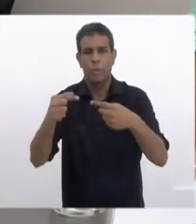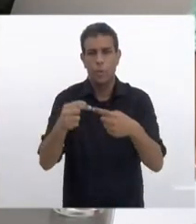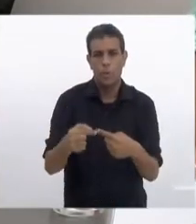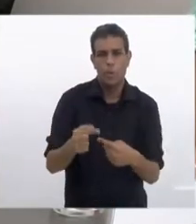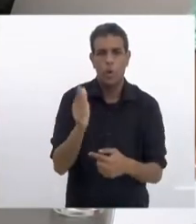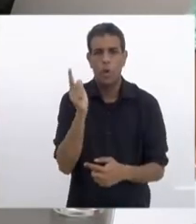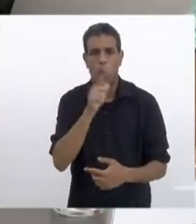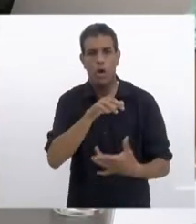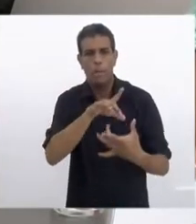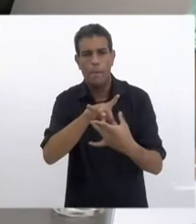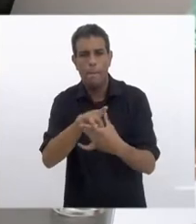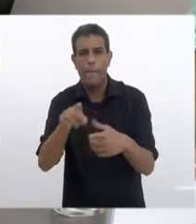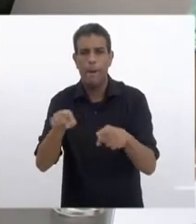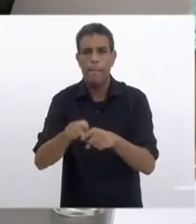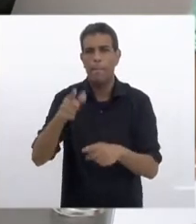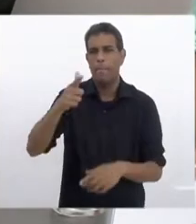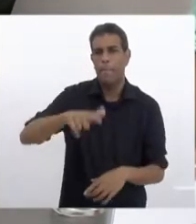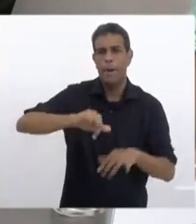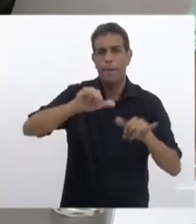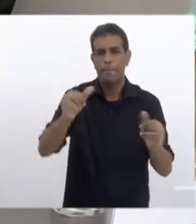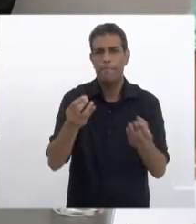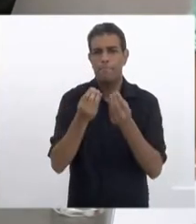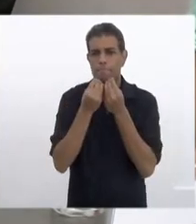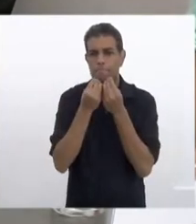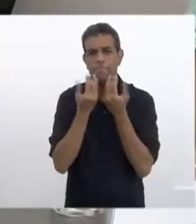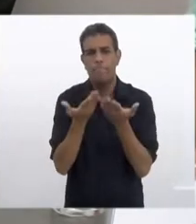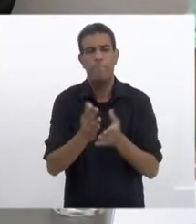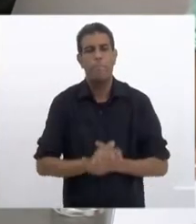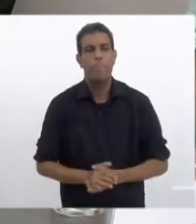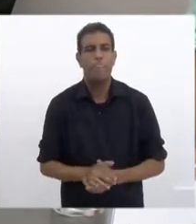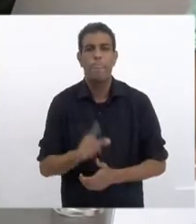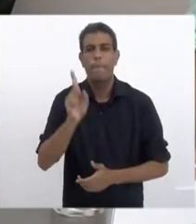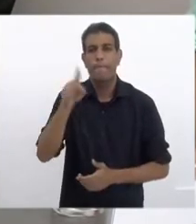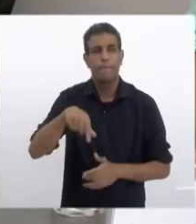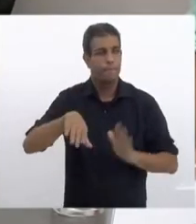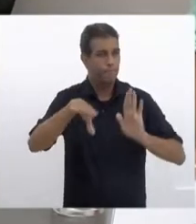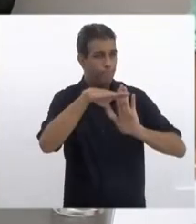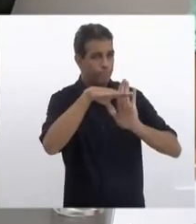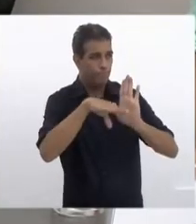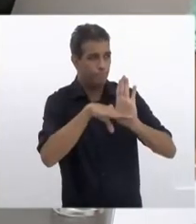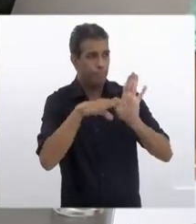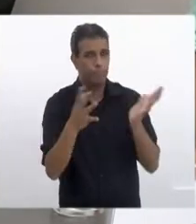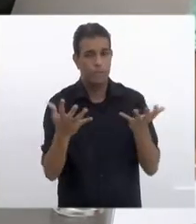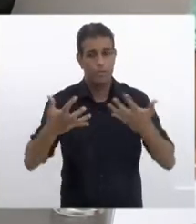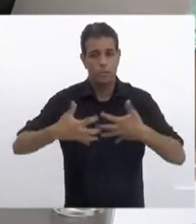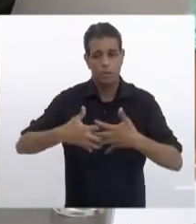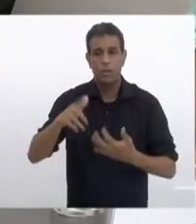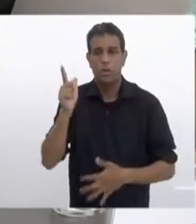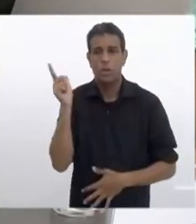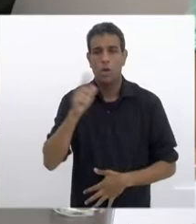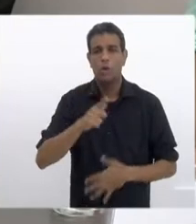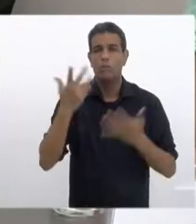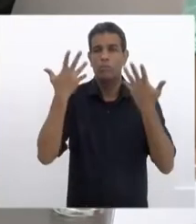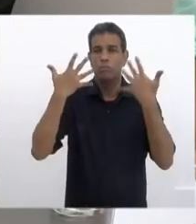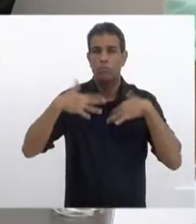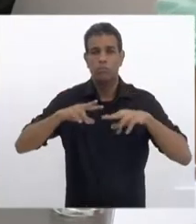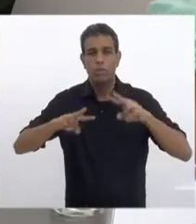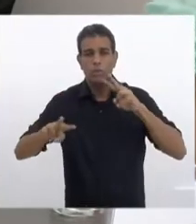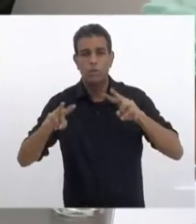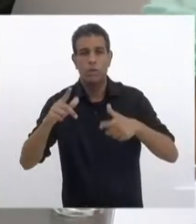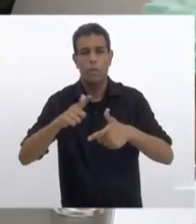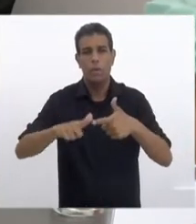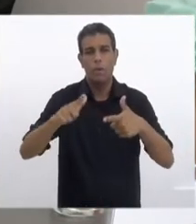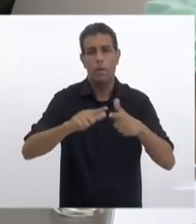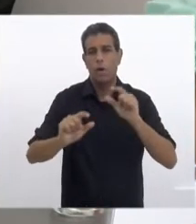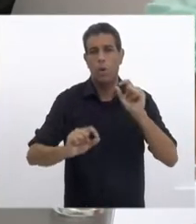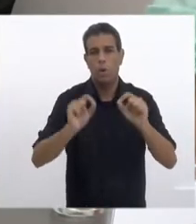rede, que envolve uma série de outros setores também. Então, é uma agenda intersetorial pela natureza do problema. E